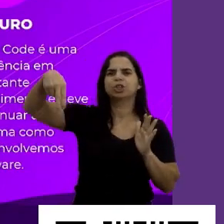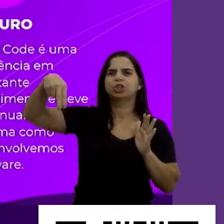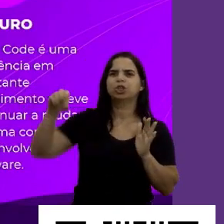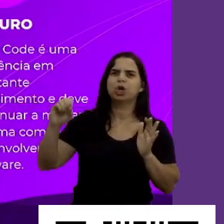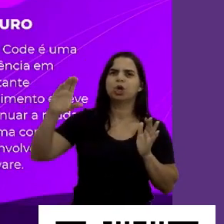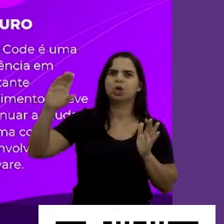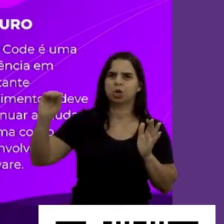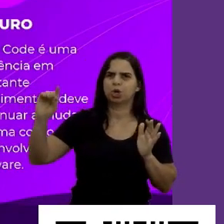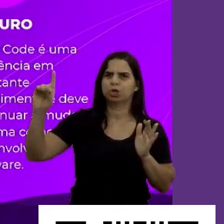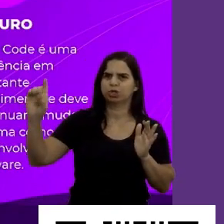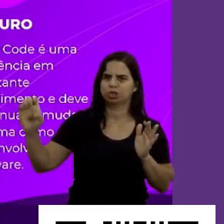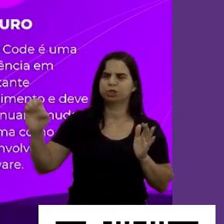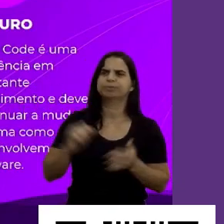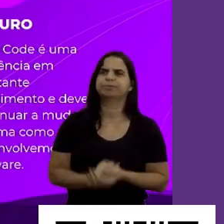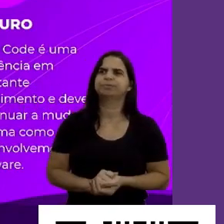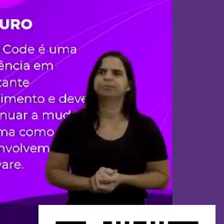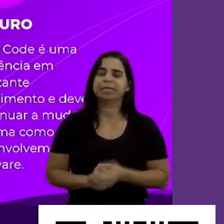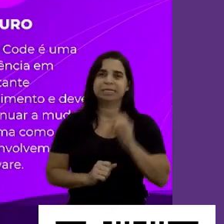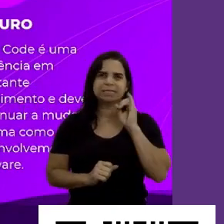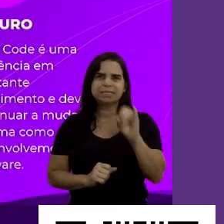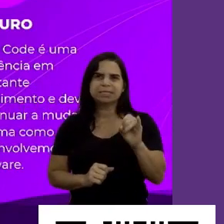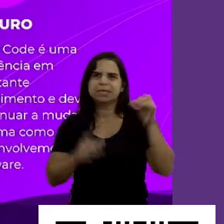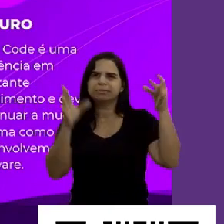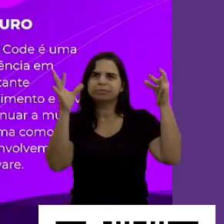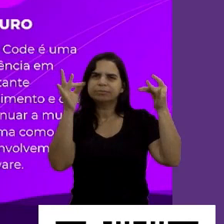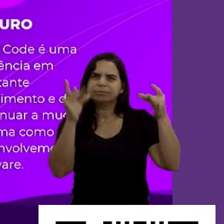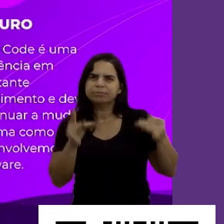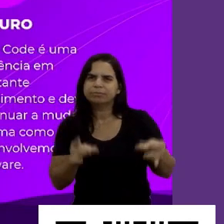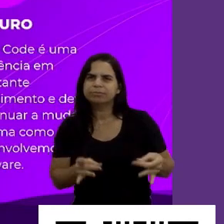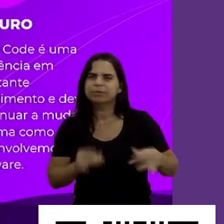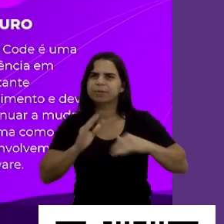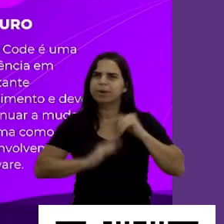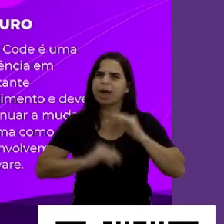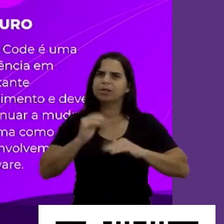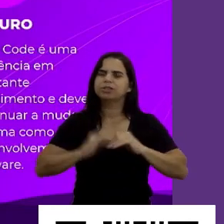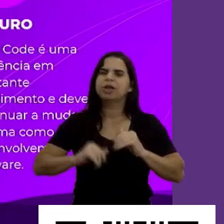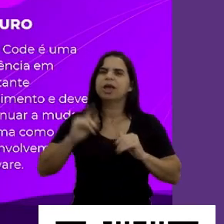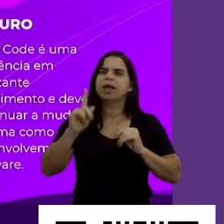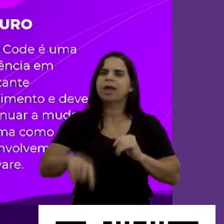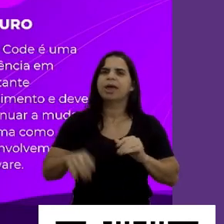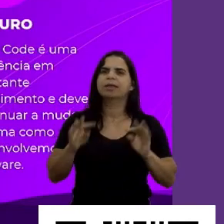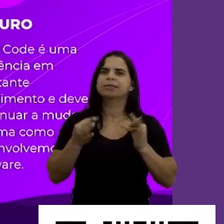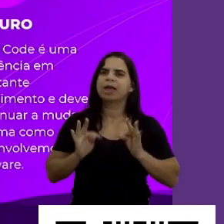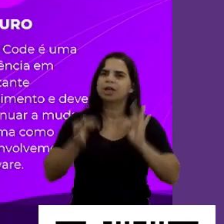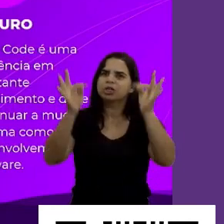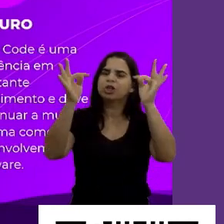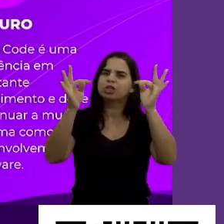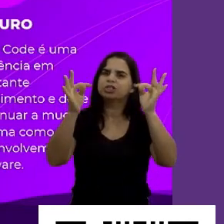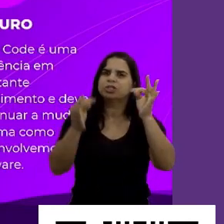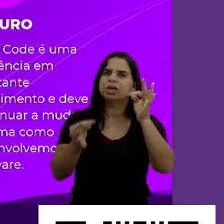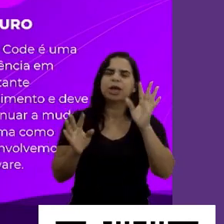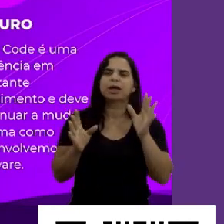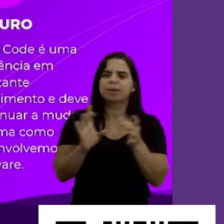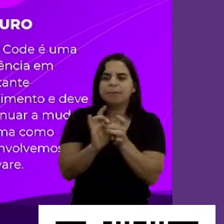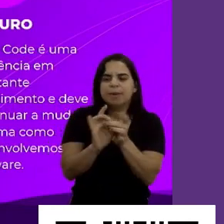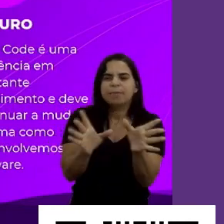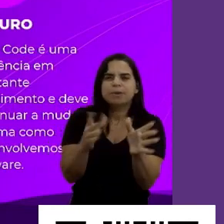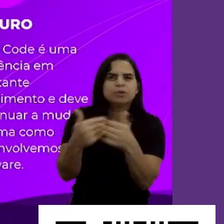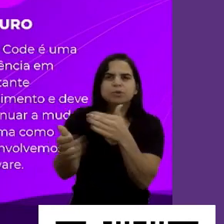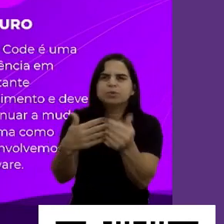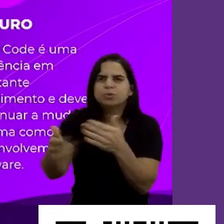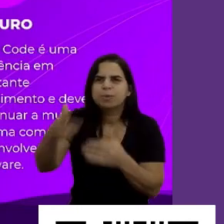descrição mais básica na prática é a tecnologia que permite qualquer pessoa crie qualquer coisa